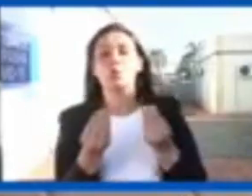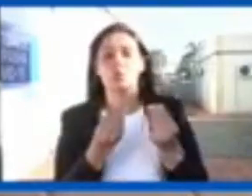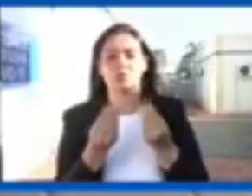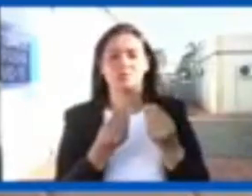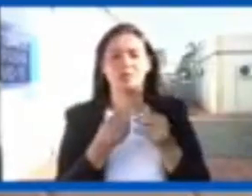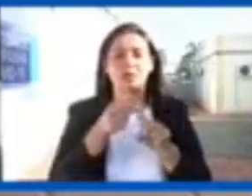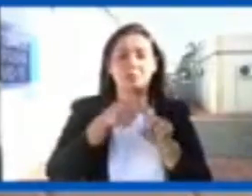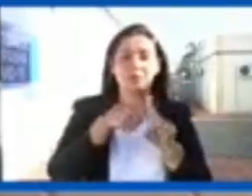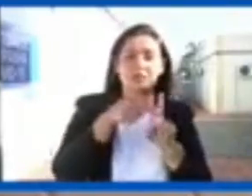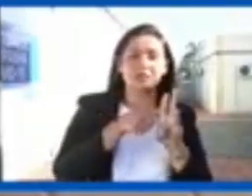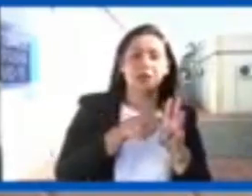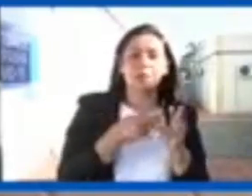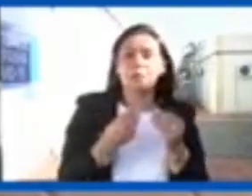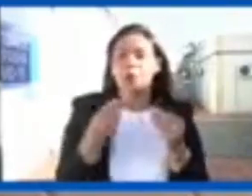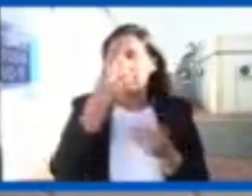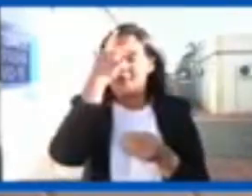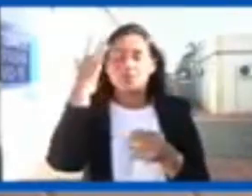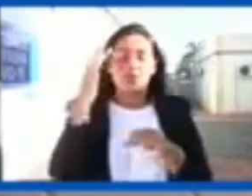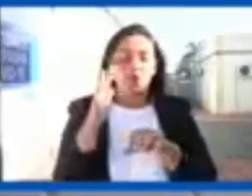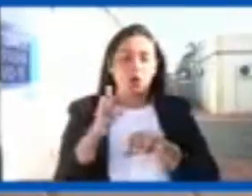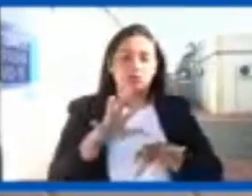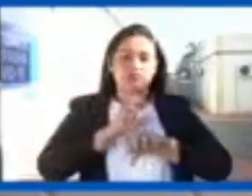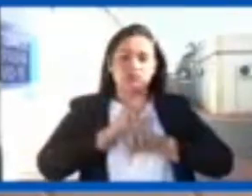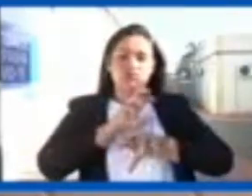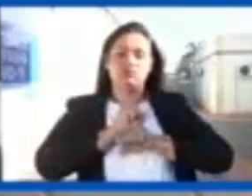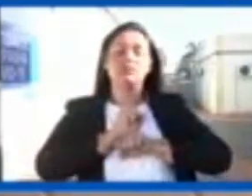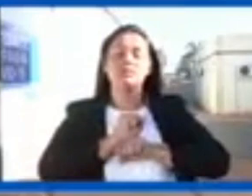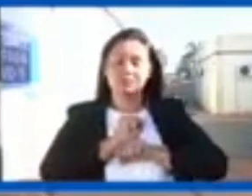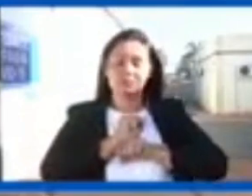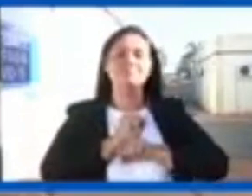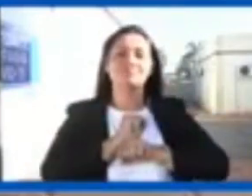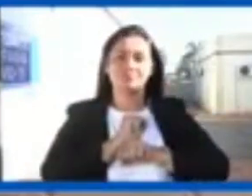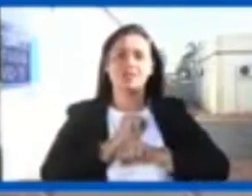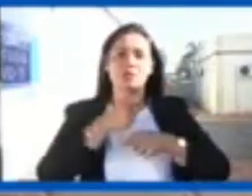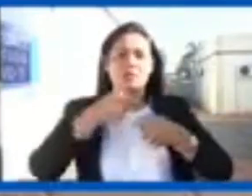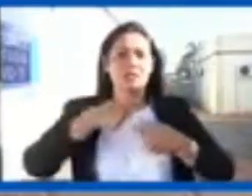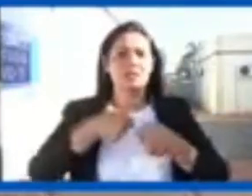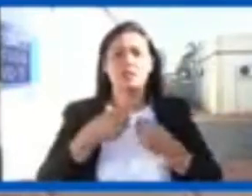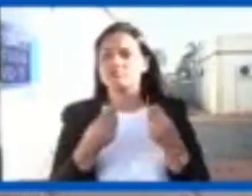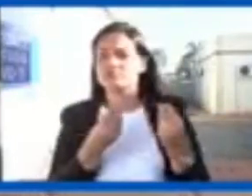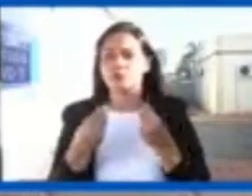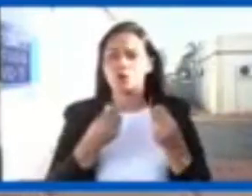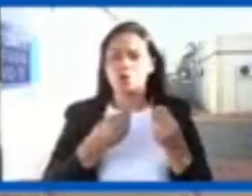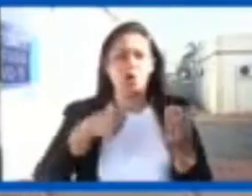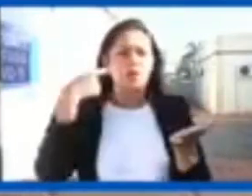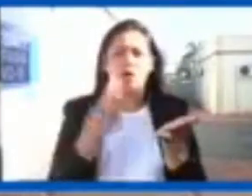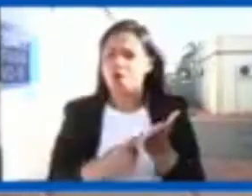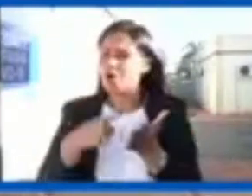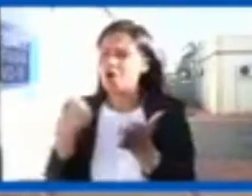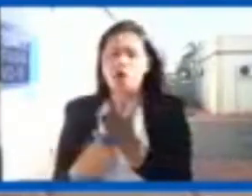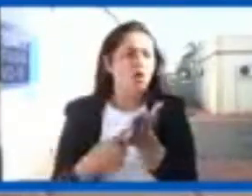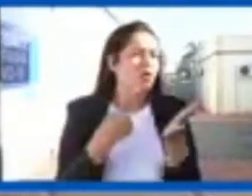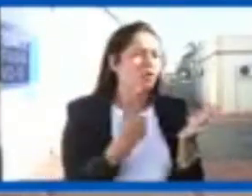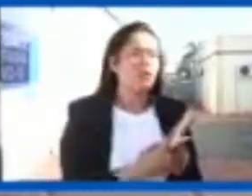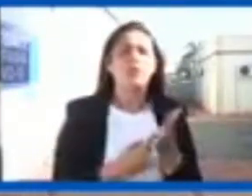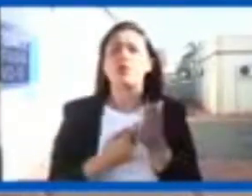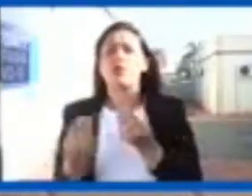teria um recrudescimento nos conduzindo a tomarmos decisões que